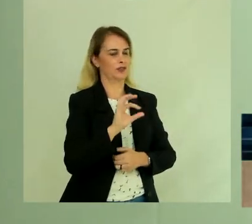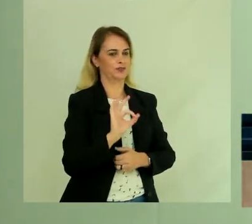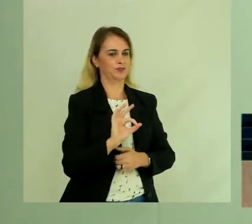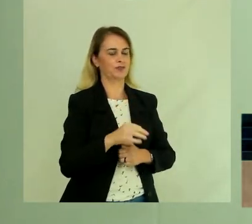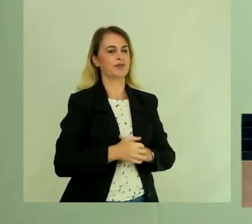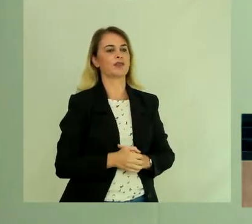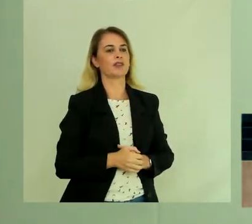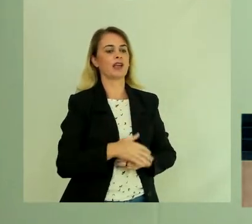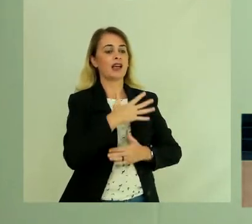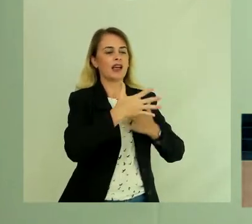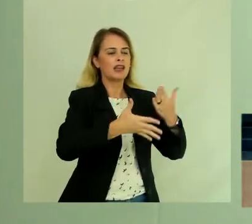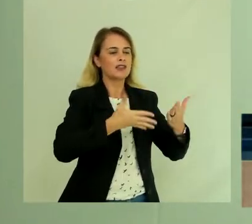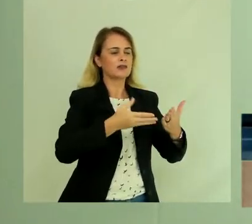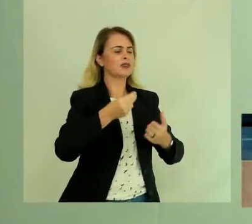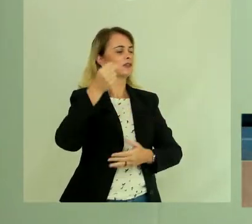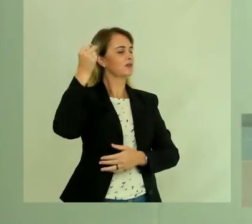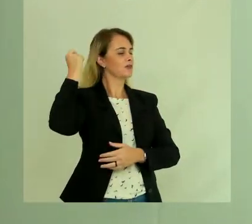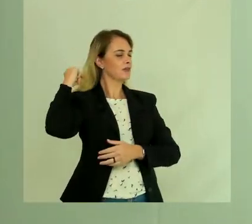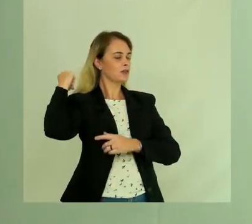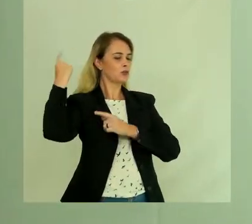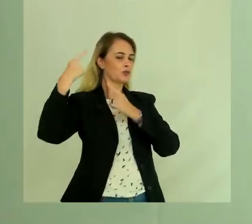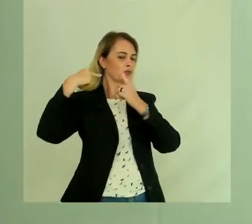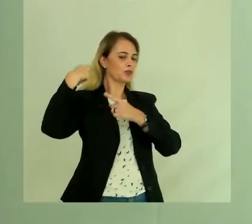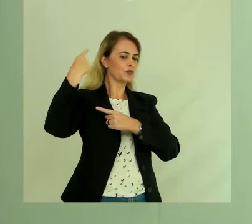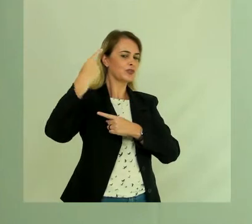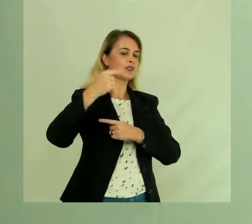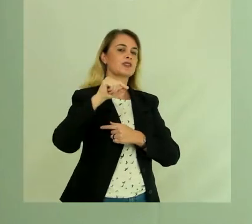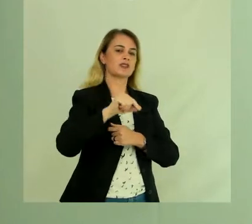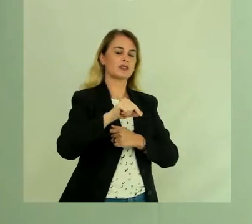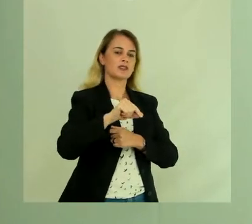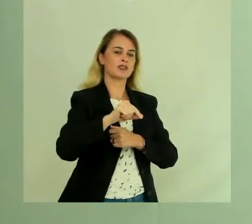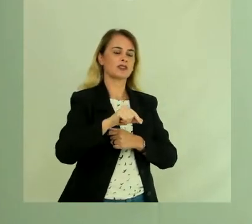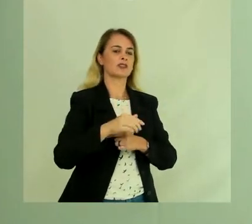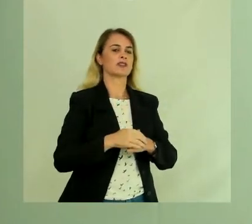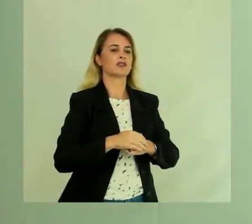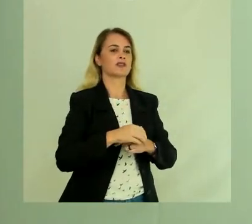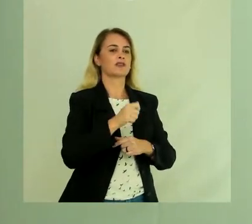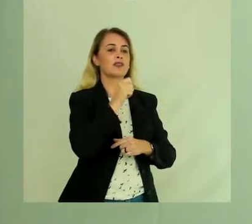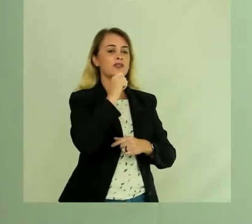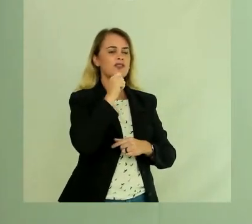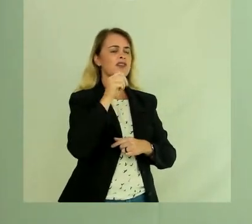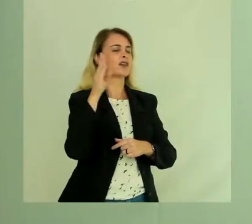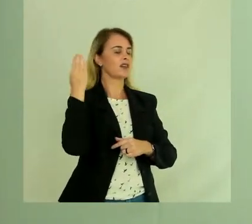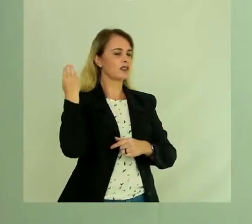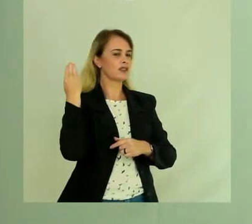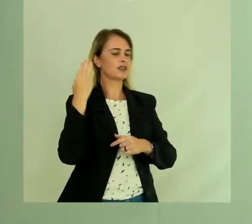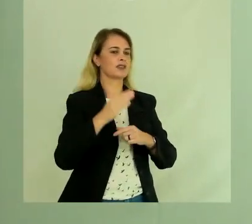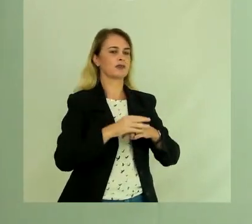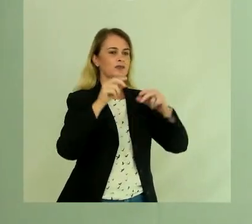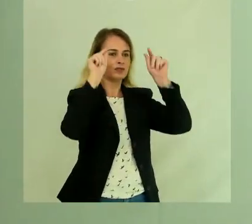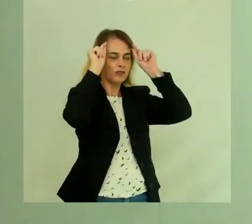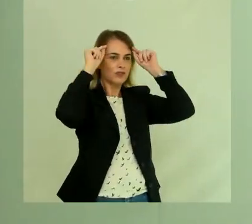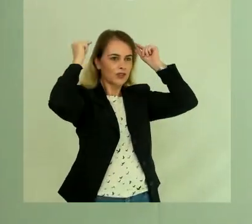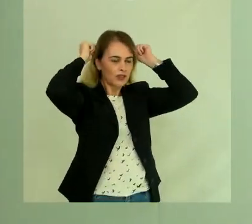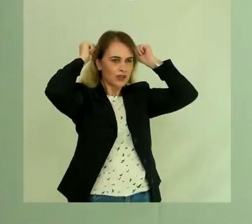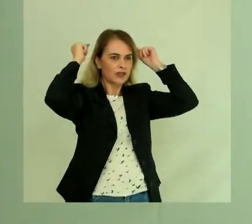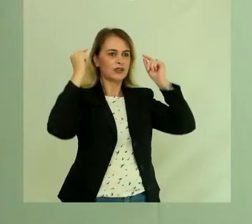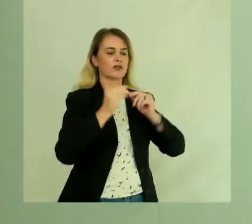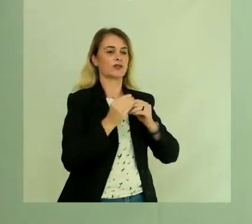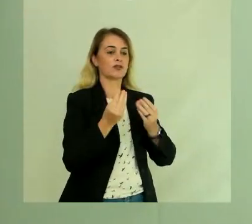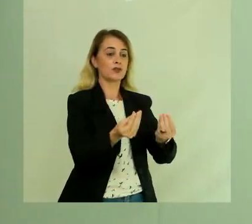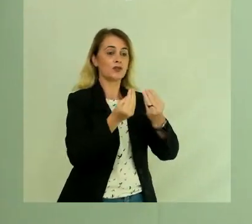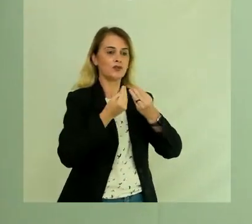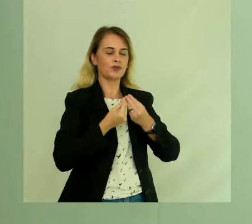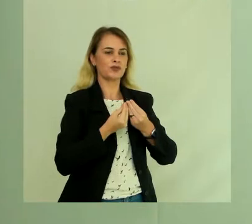Libras ela é desde a antiga Grécia, mas aqui no Brasil ela surgiu por um convite de Dom Pedro